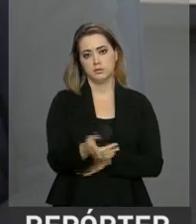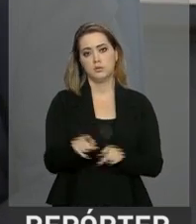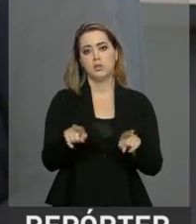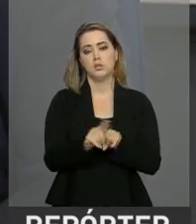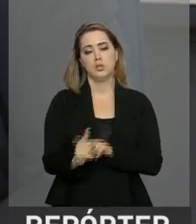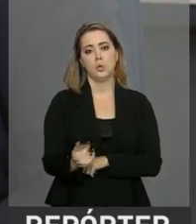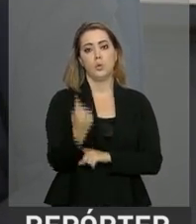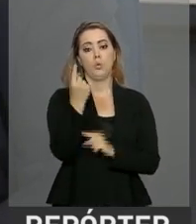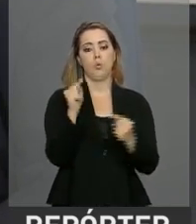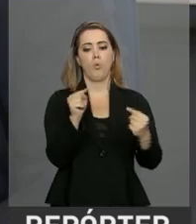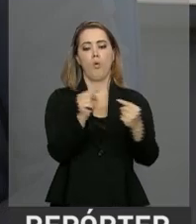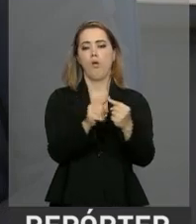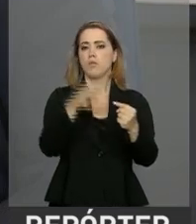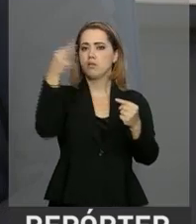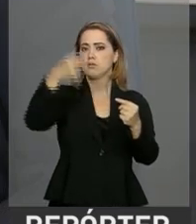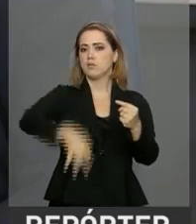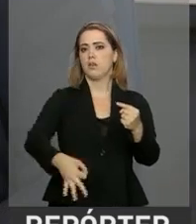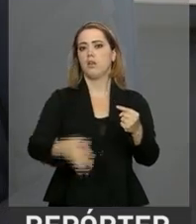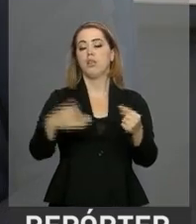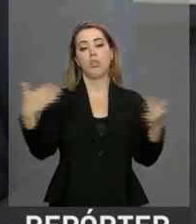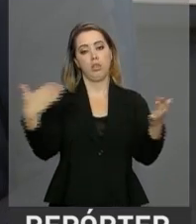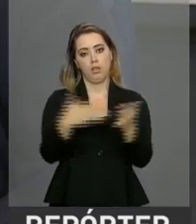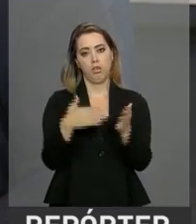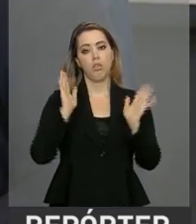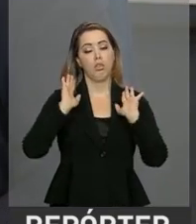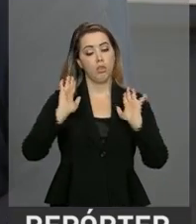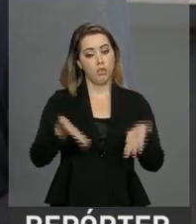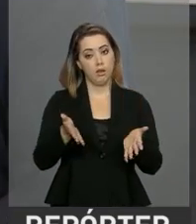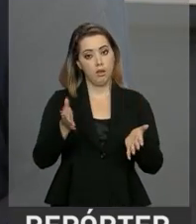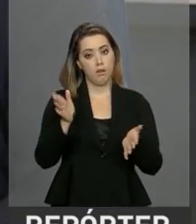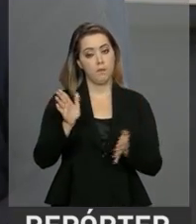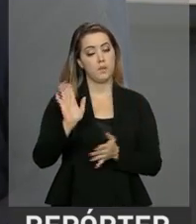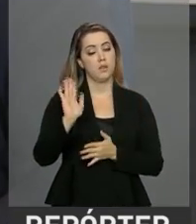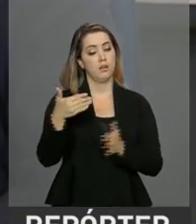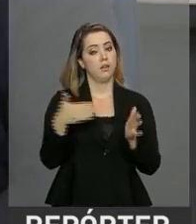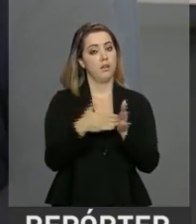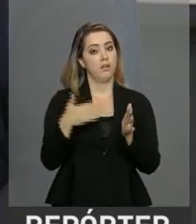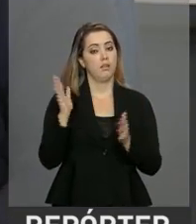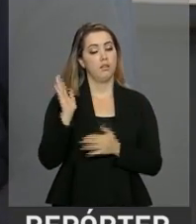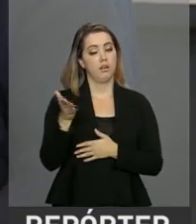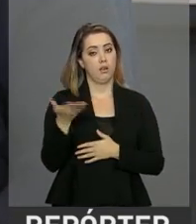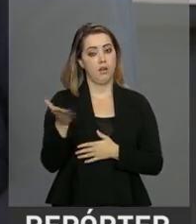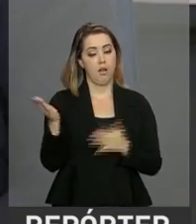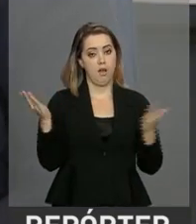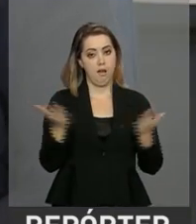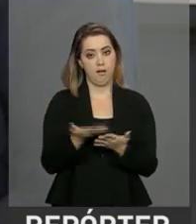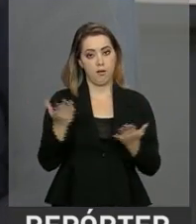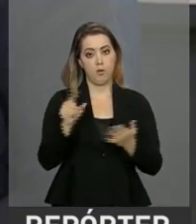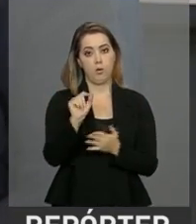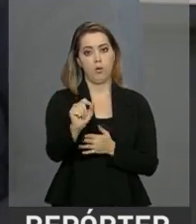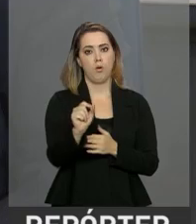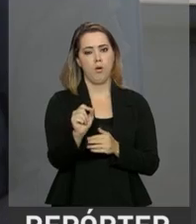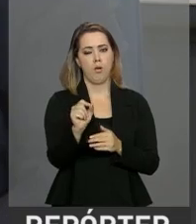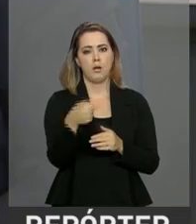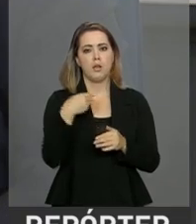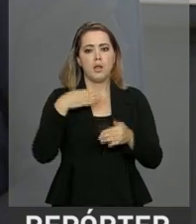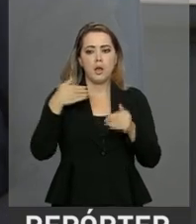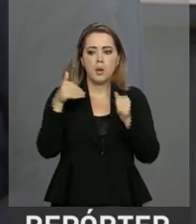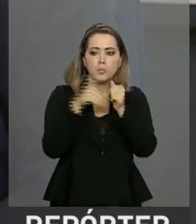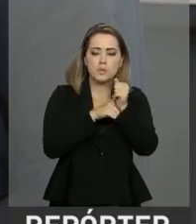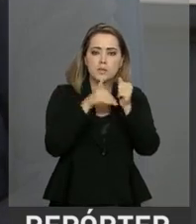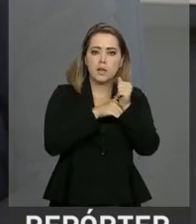com uma finalidade clara, pelo menos até o momento da investigação, e essa finalidade, em tese, era obstrução